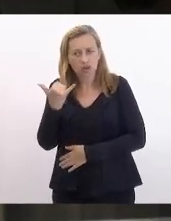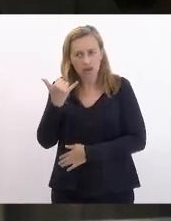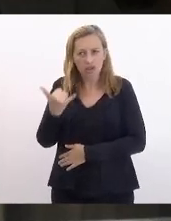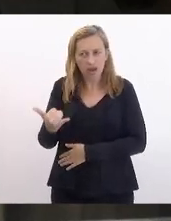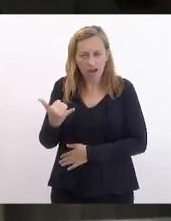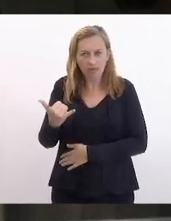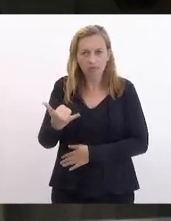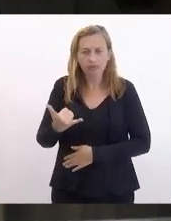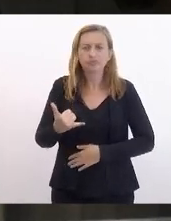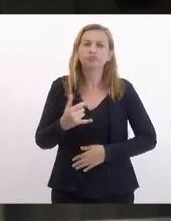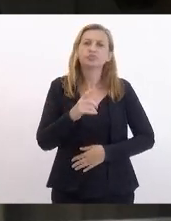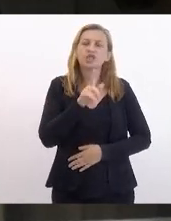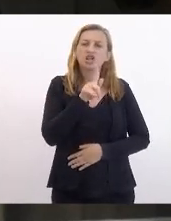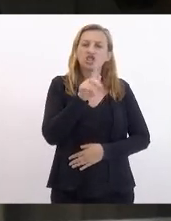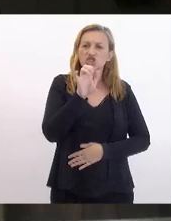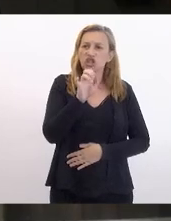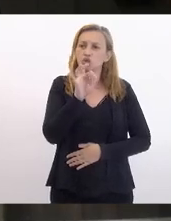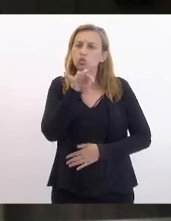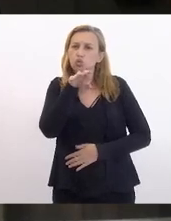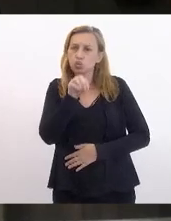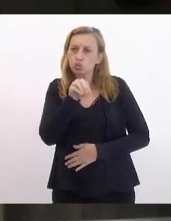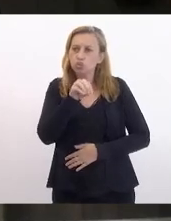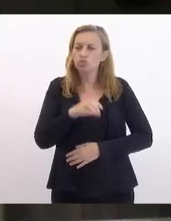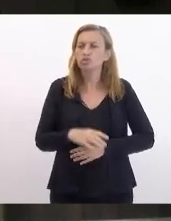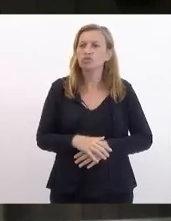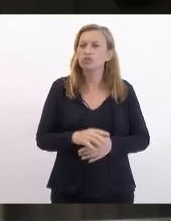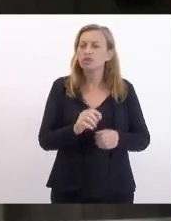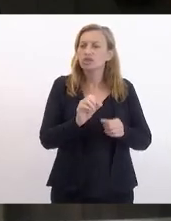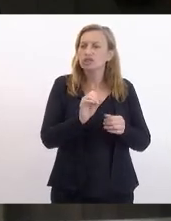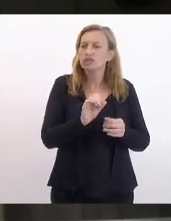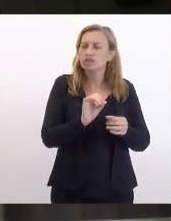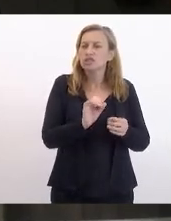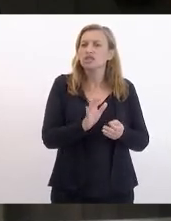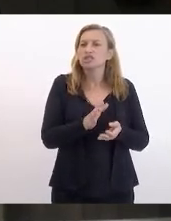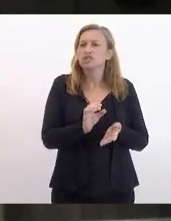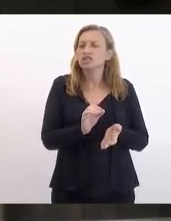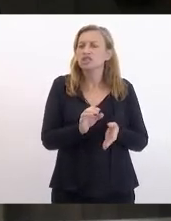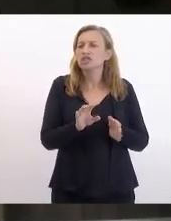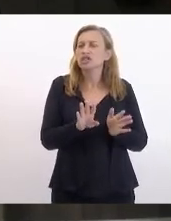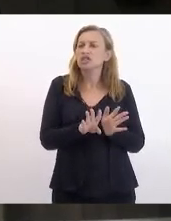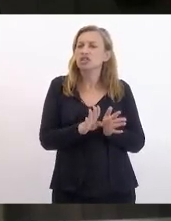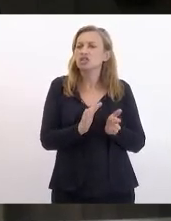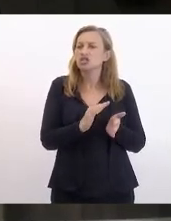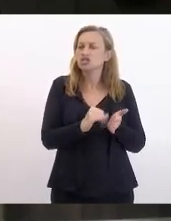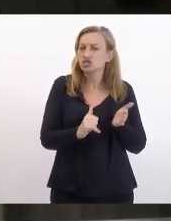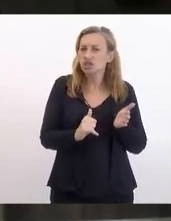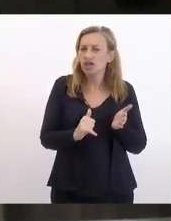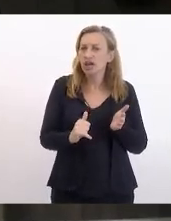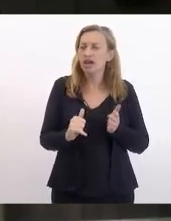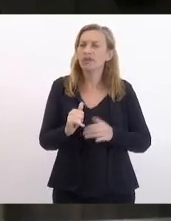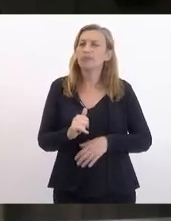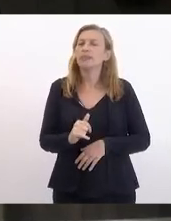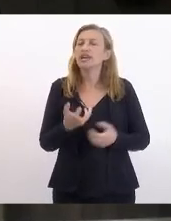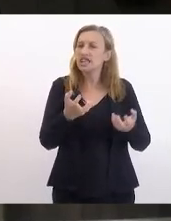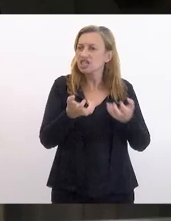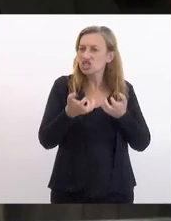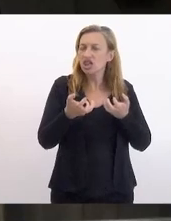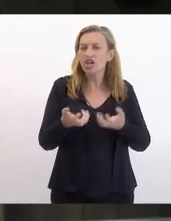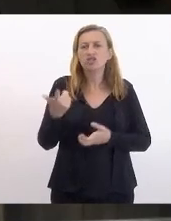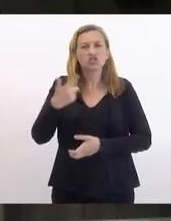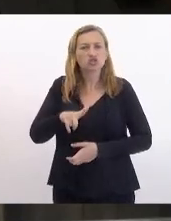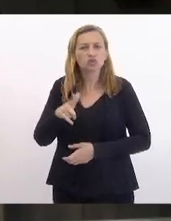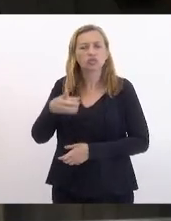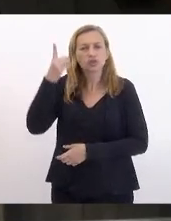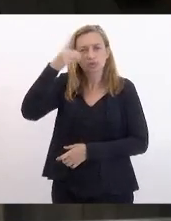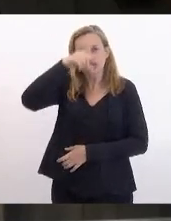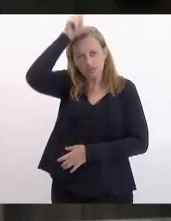nós vamos desautorizar essa onda conservadora reacionária obscurantismo porque eles querem novamente